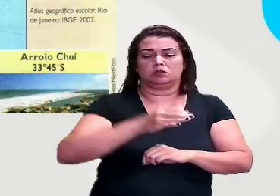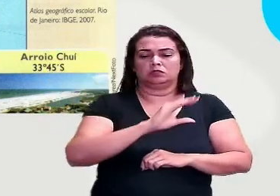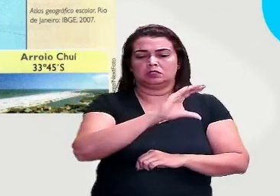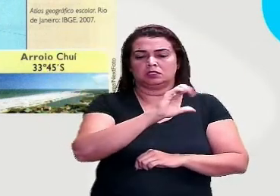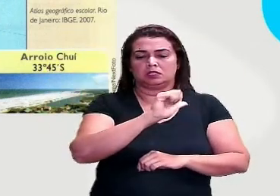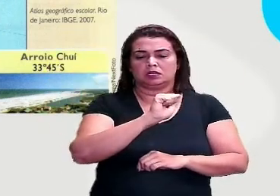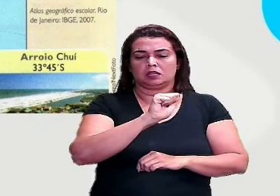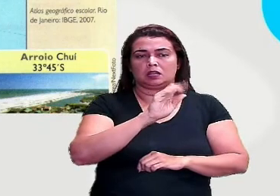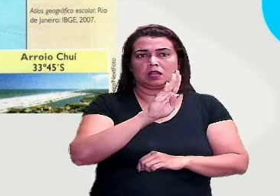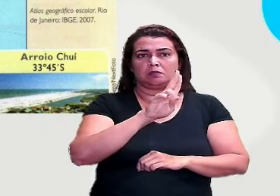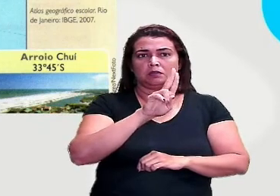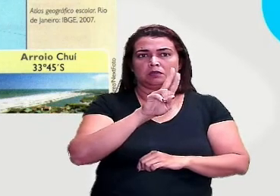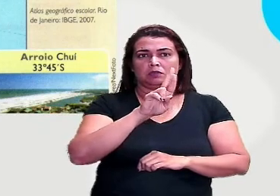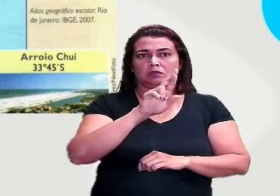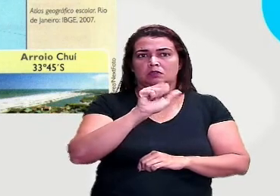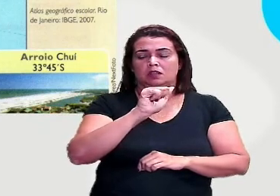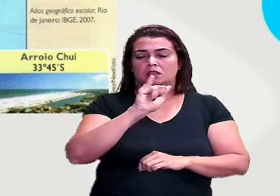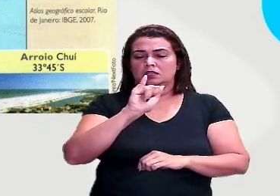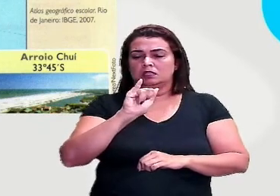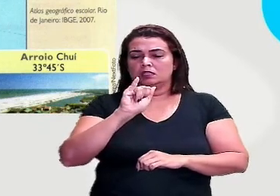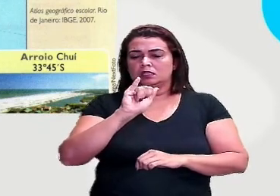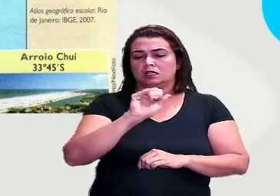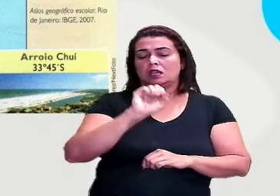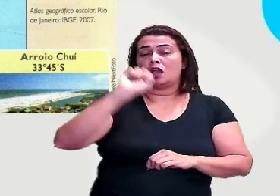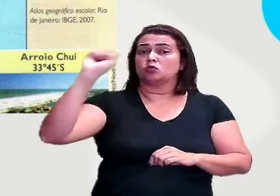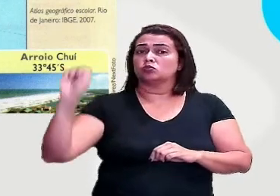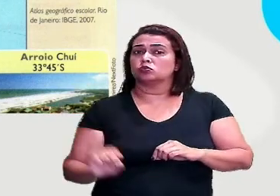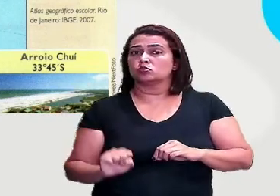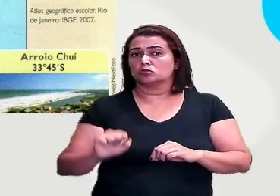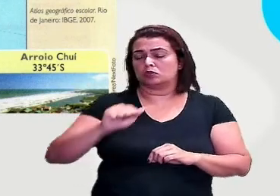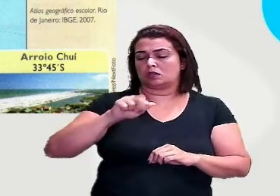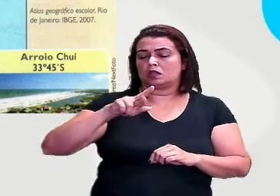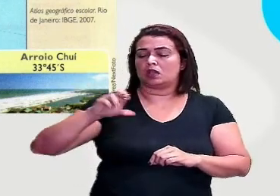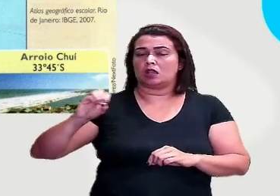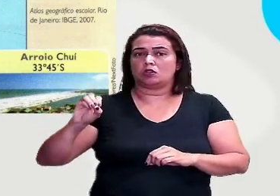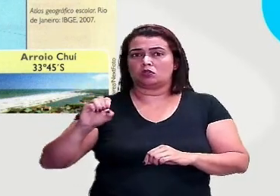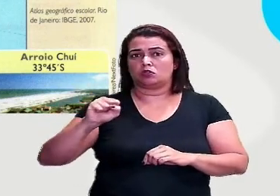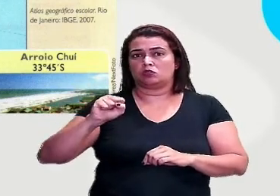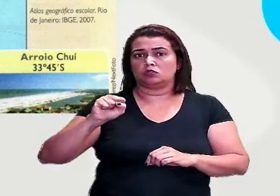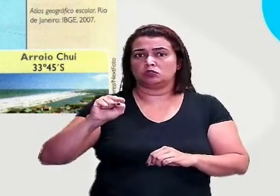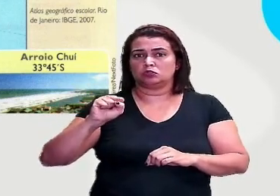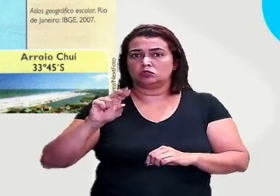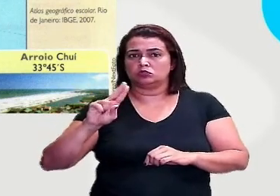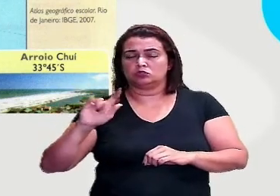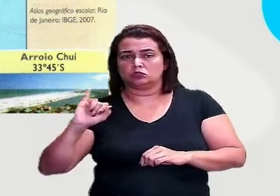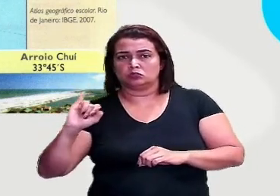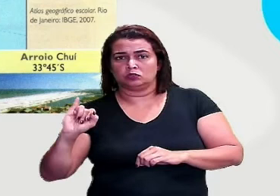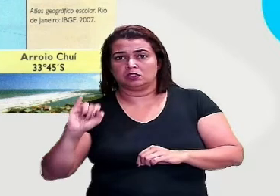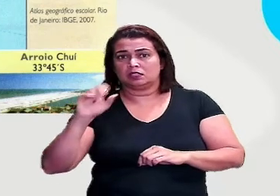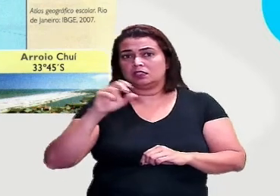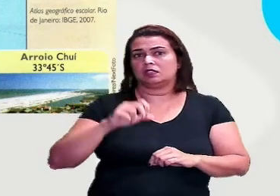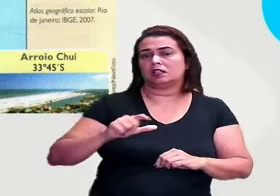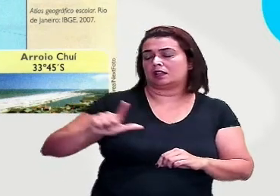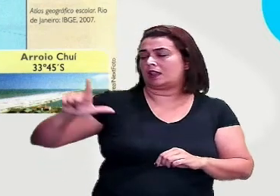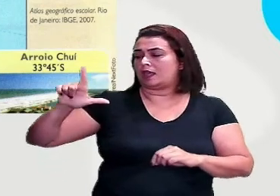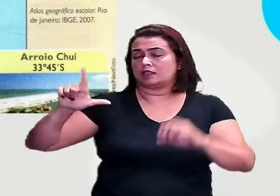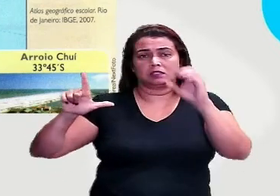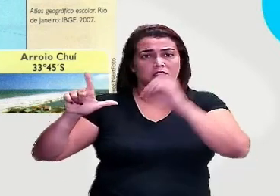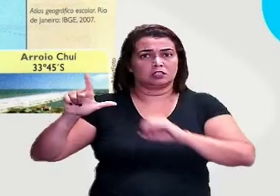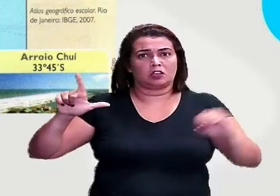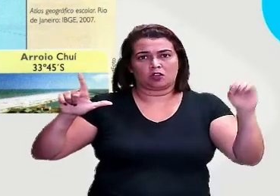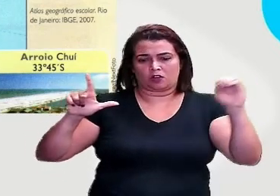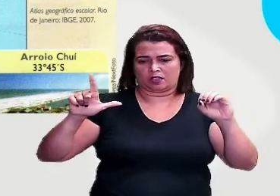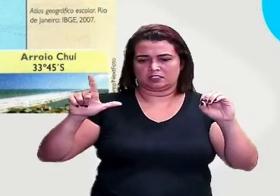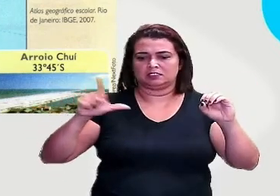Ao sul é o Arroio Chuí, a leste a Ponta dos Seixas e a oeste a Serra da Cotamana. Então nós temos